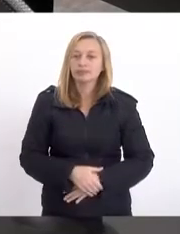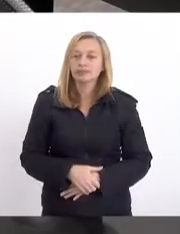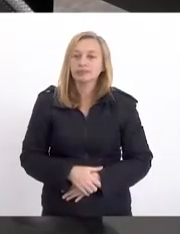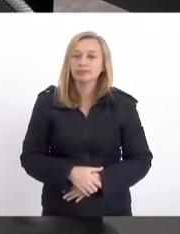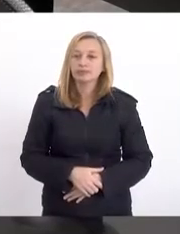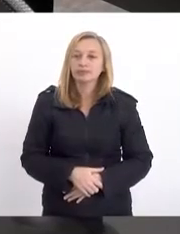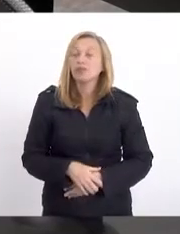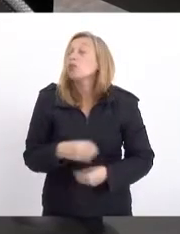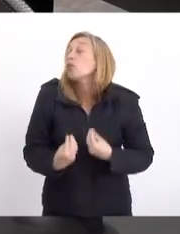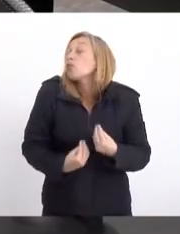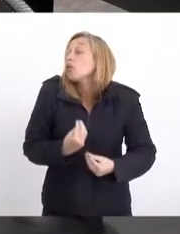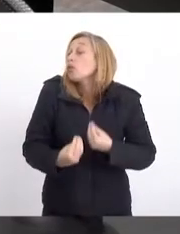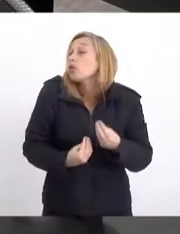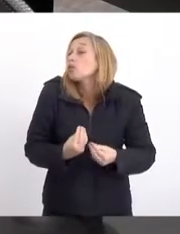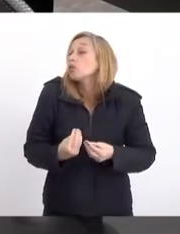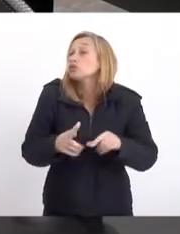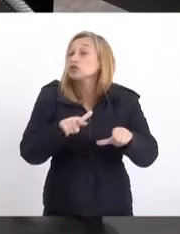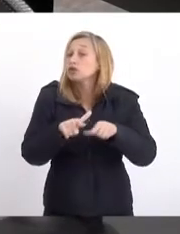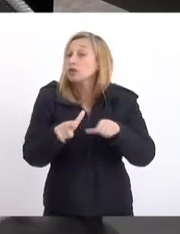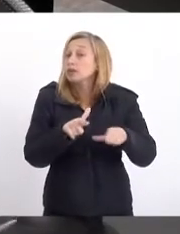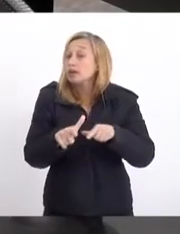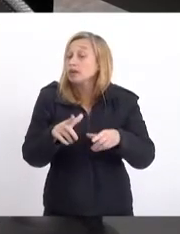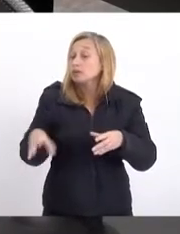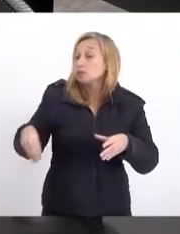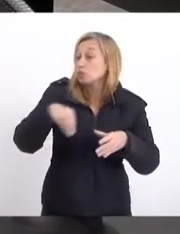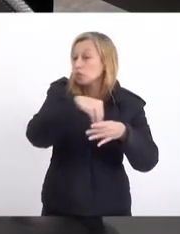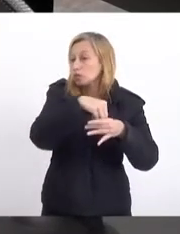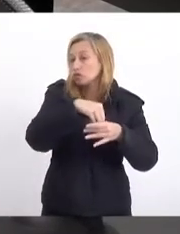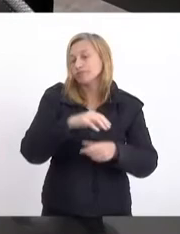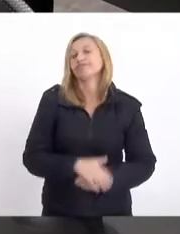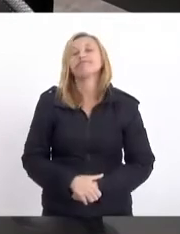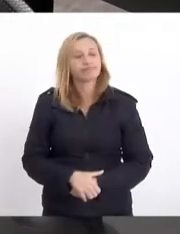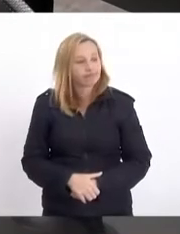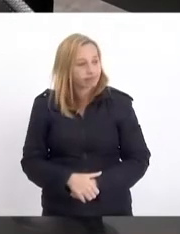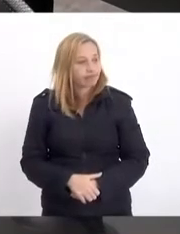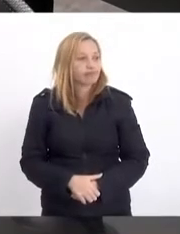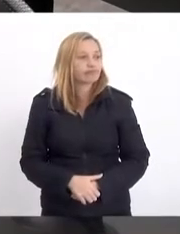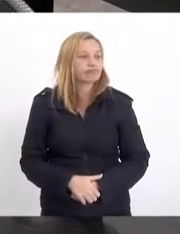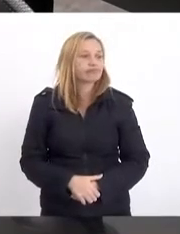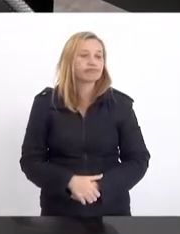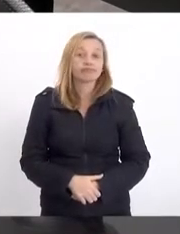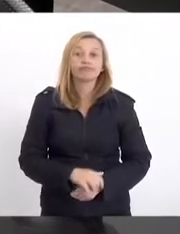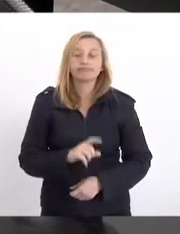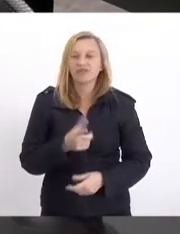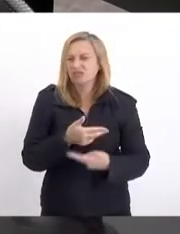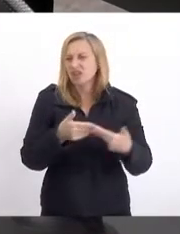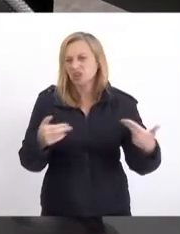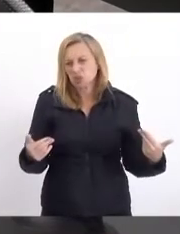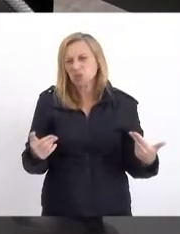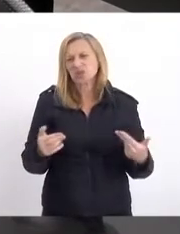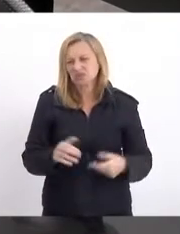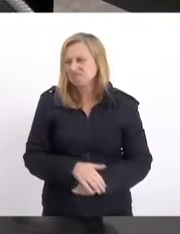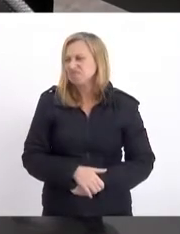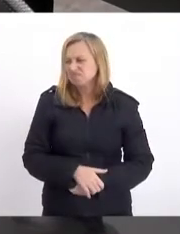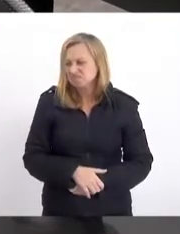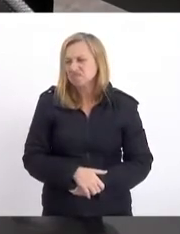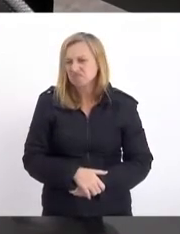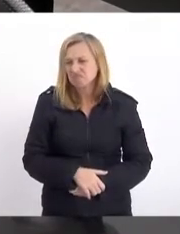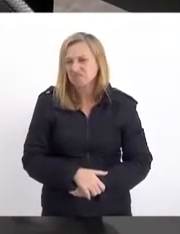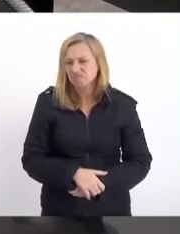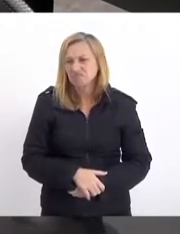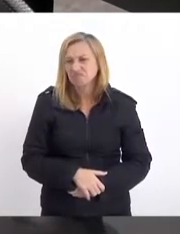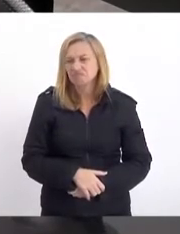de como que esses trabalhos serão implementados. Que é muita coisa, muita